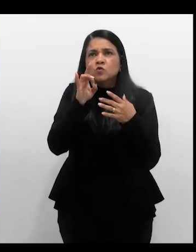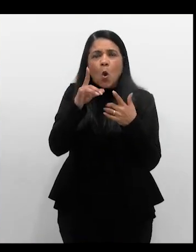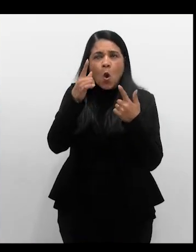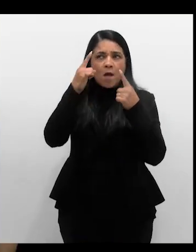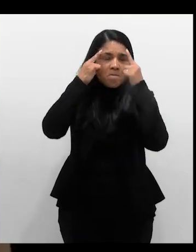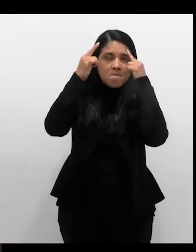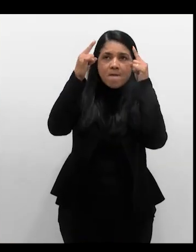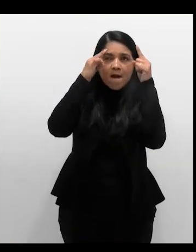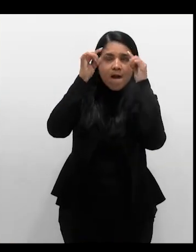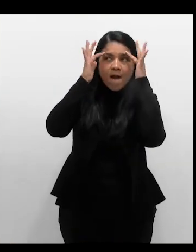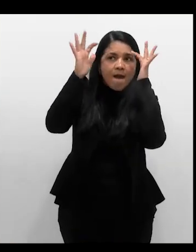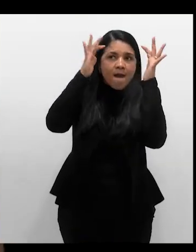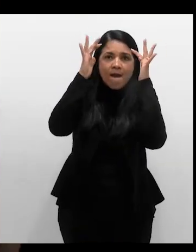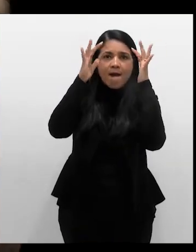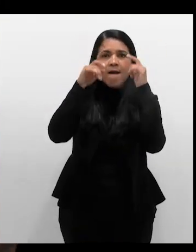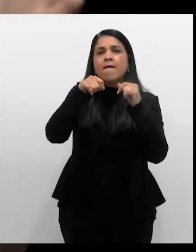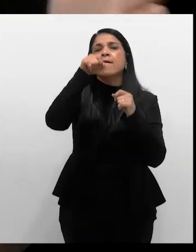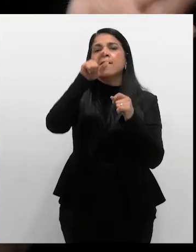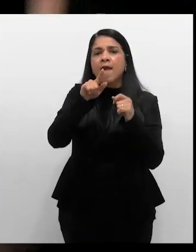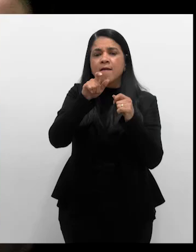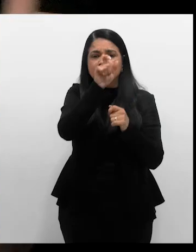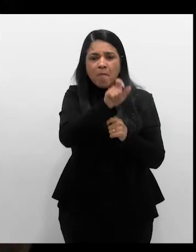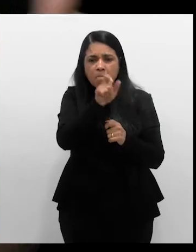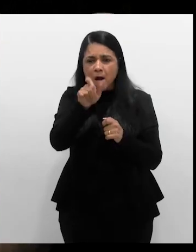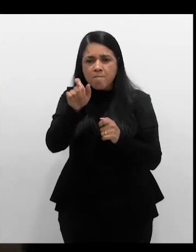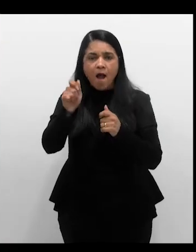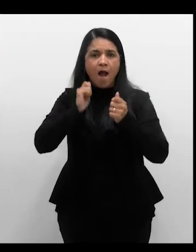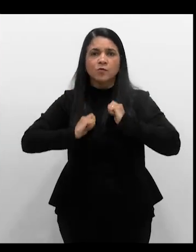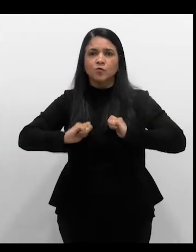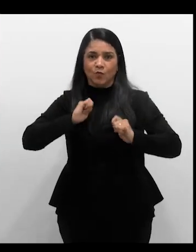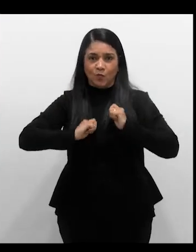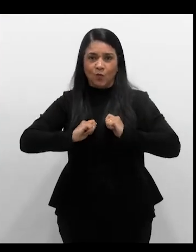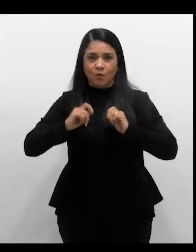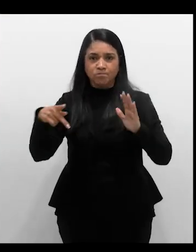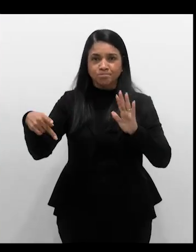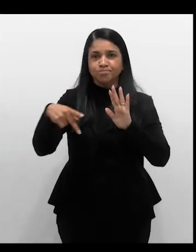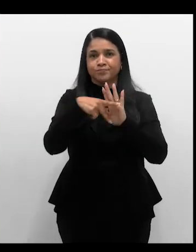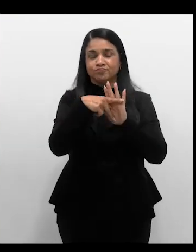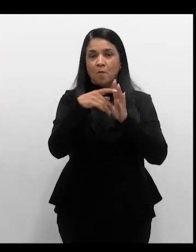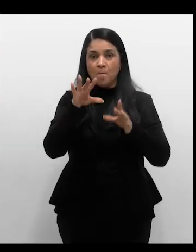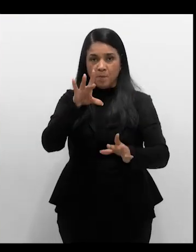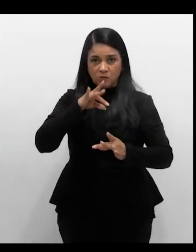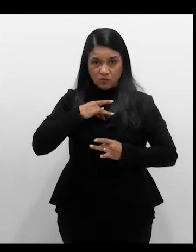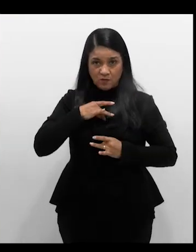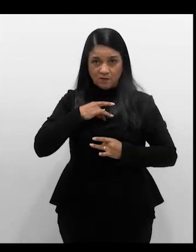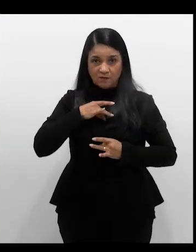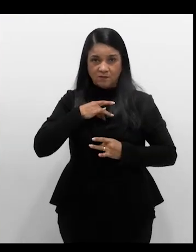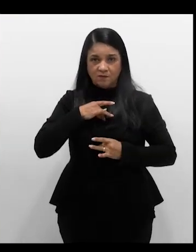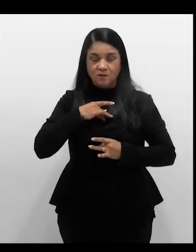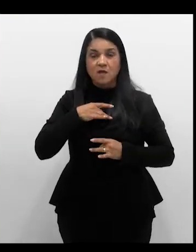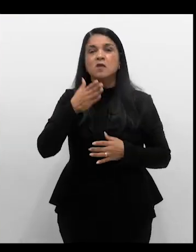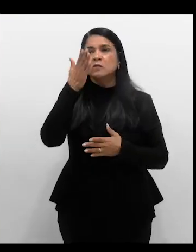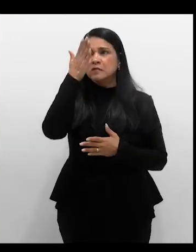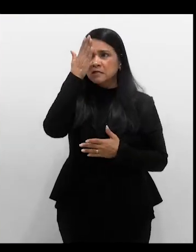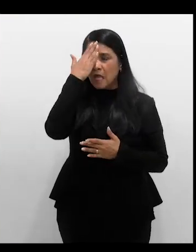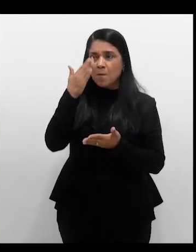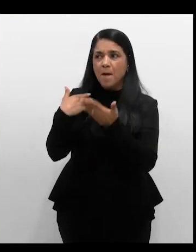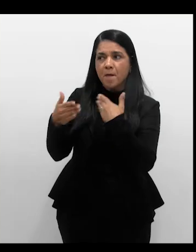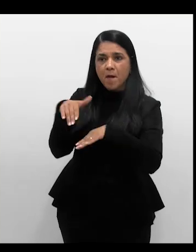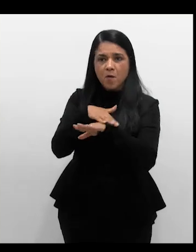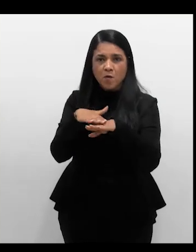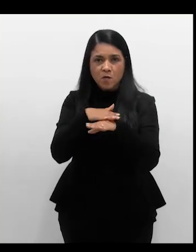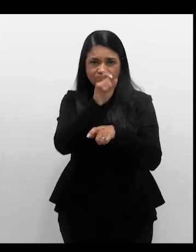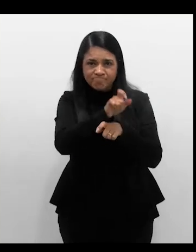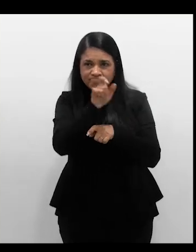peça que ele imaginou na cabeça dele, mas que atores estariam fazendo ali. Sim. E eu, conversando com várias pessoas, sei que ele anotava